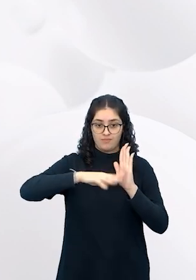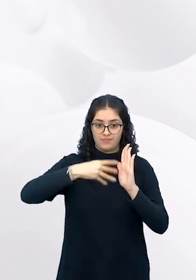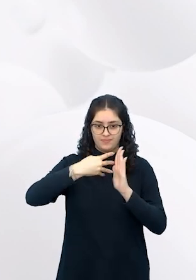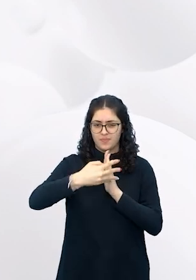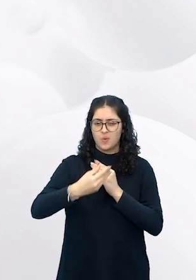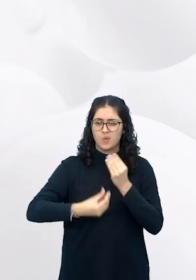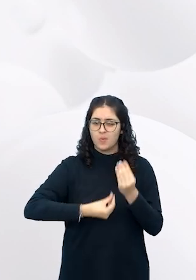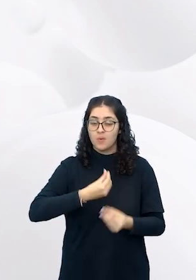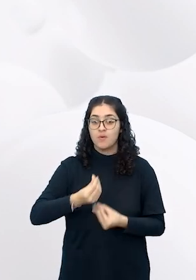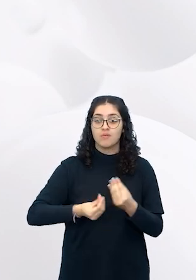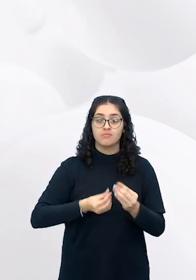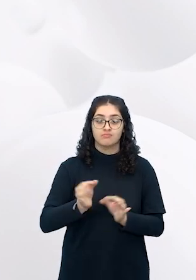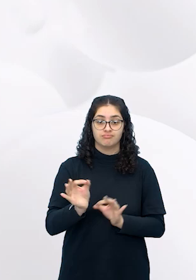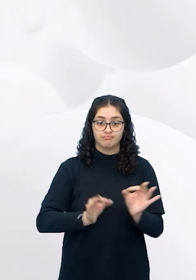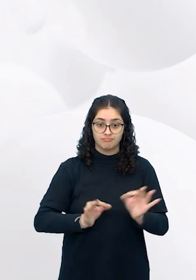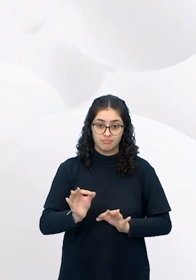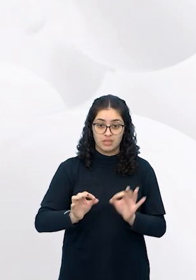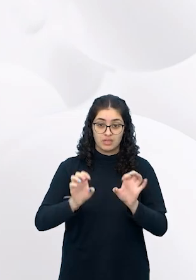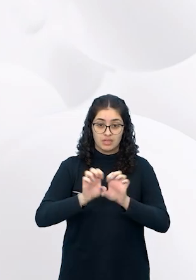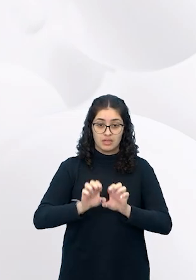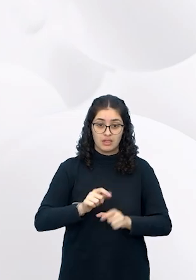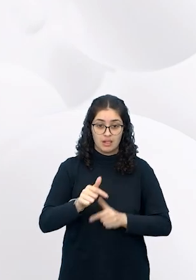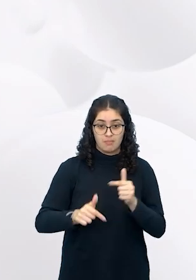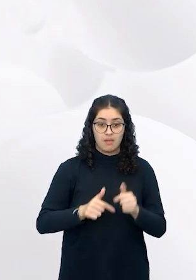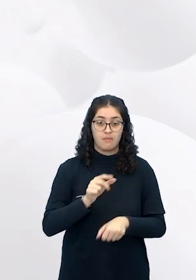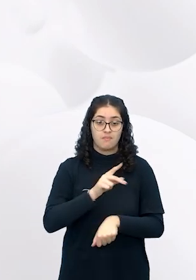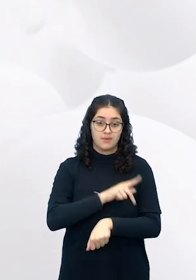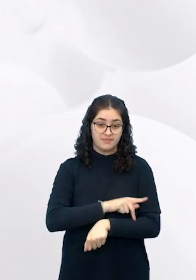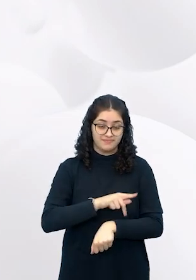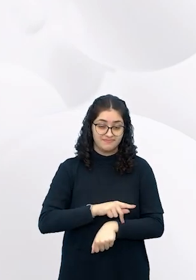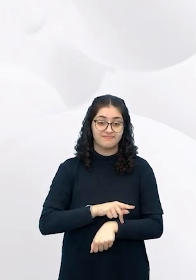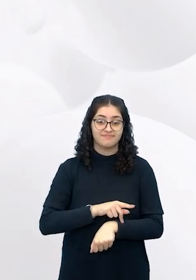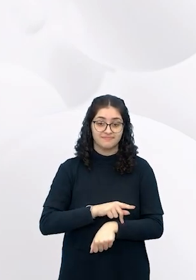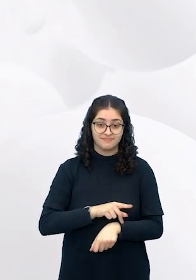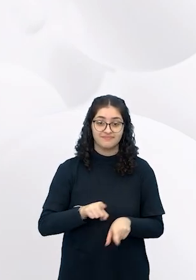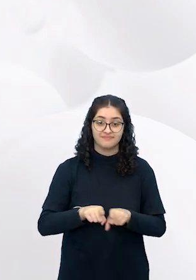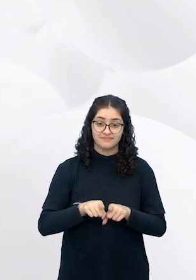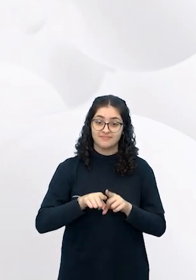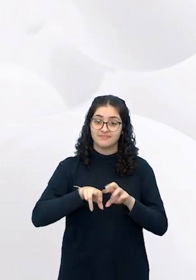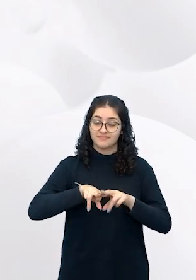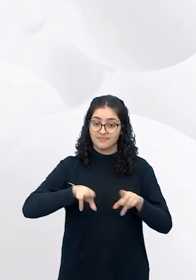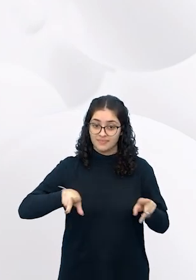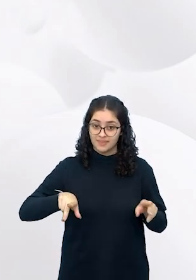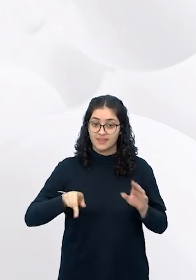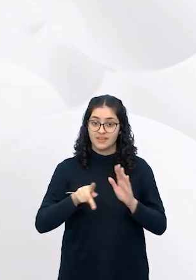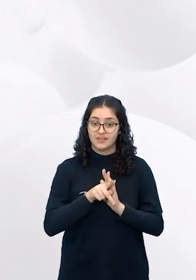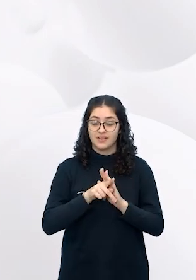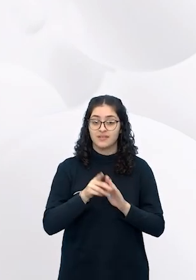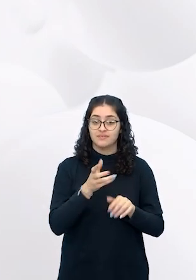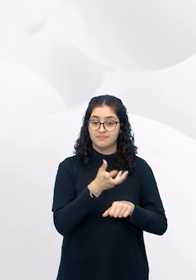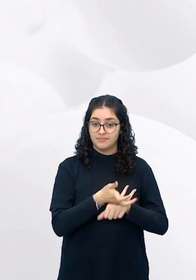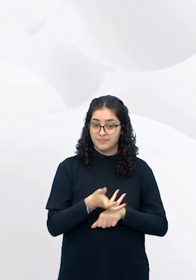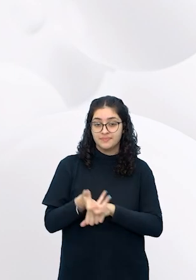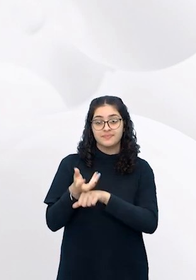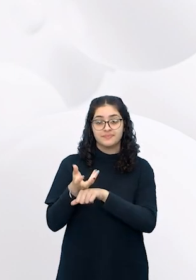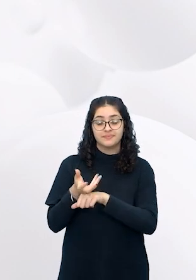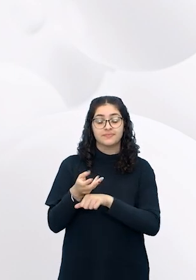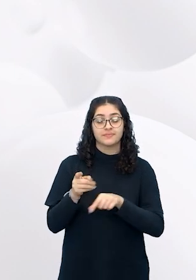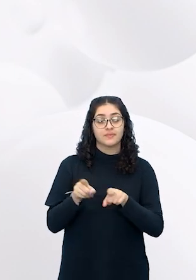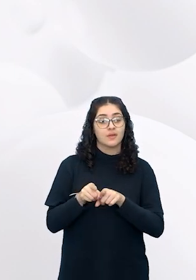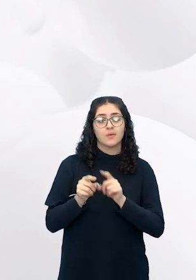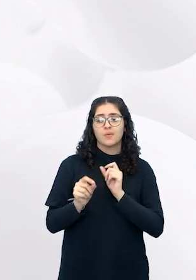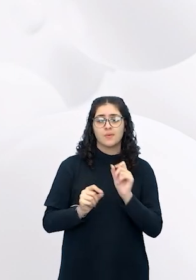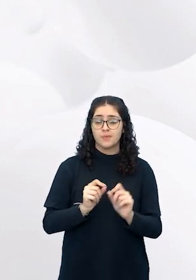curricular organizador estrutural do trabalho pedagógico, integrador vertical e horizontal das disciplinas, e ele